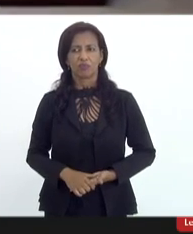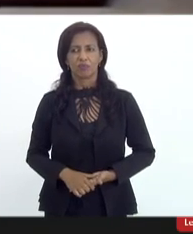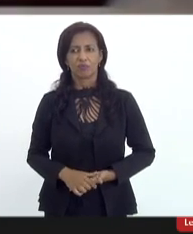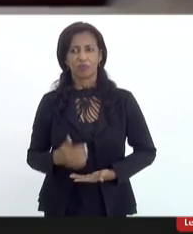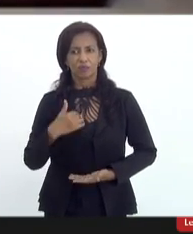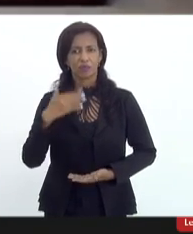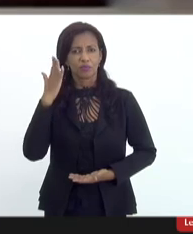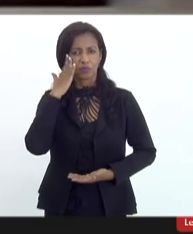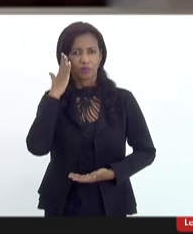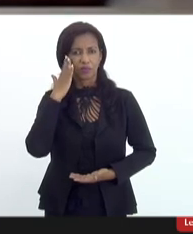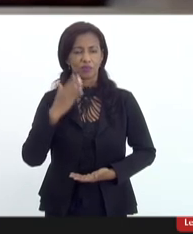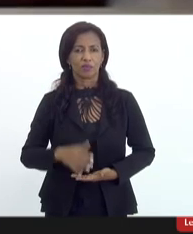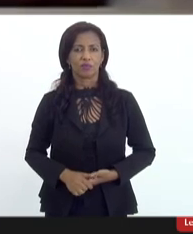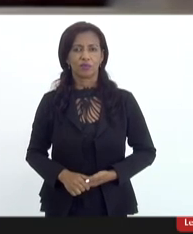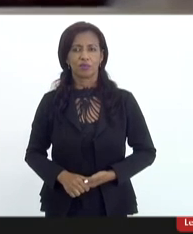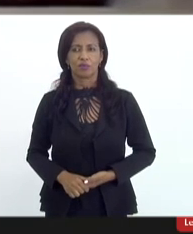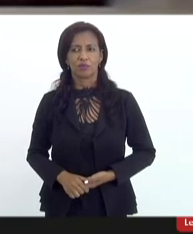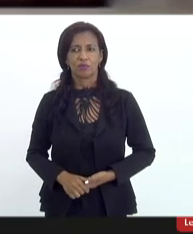estou convencido